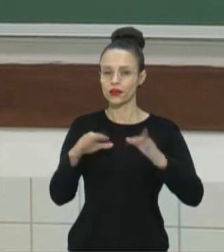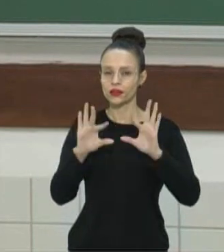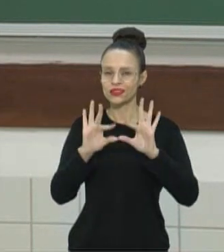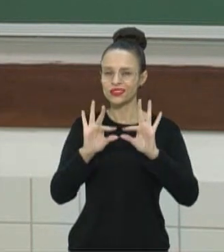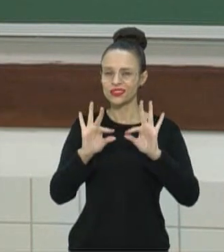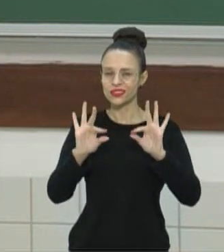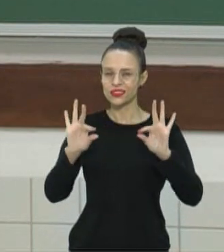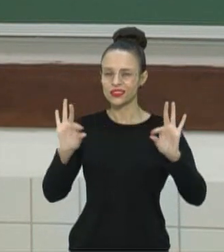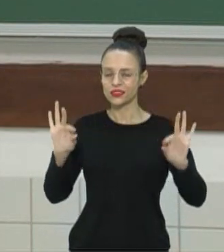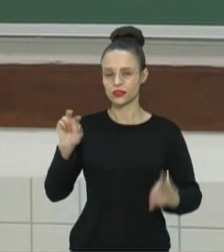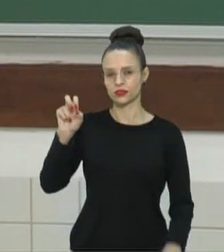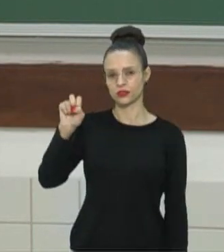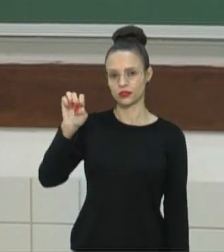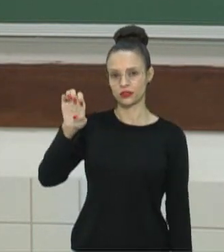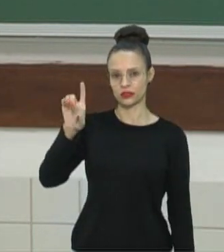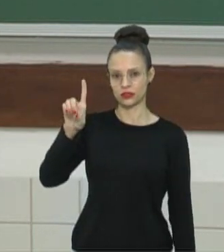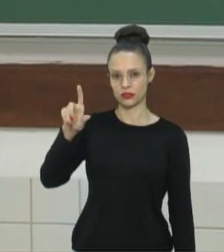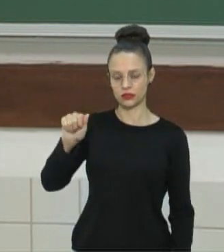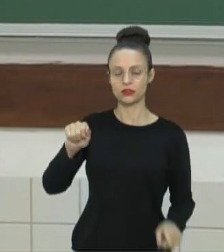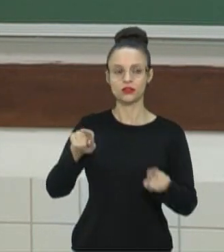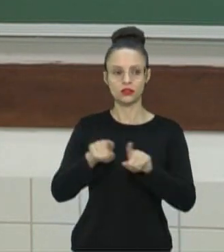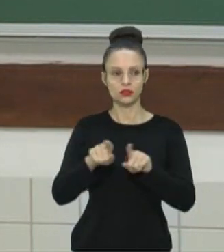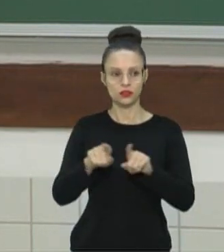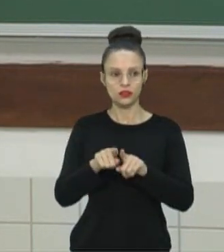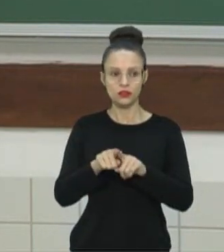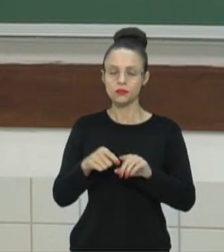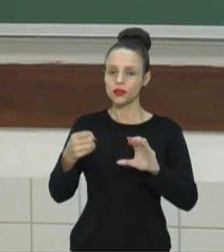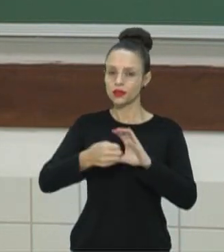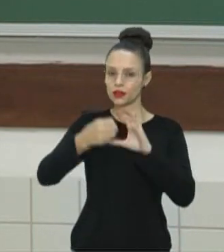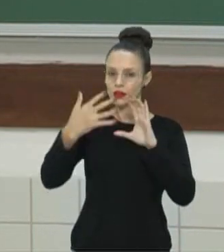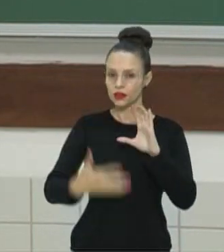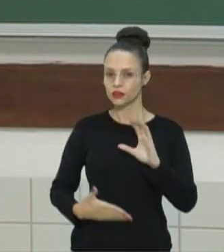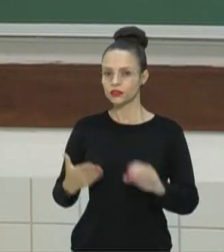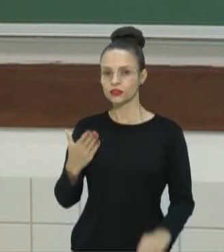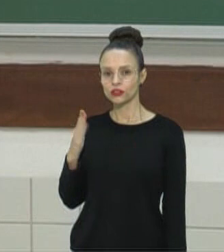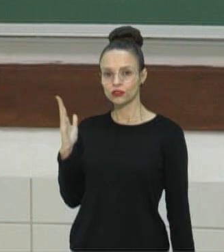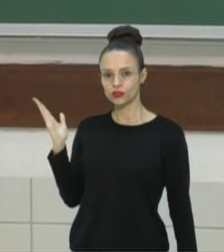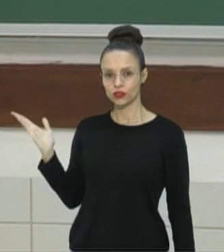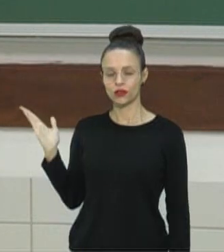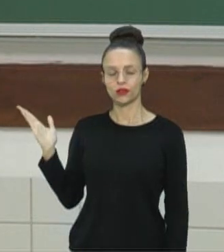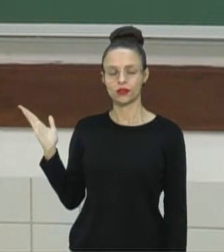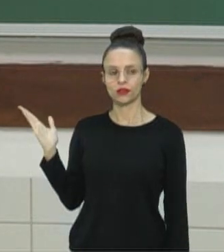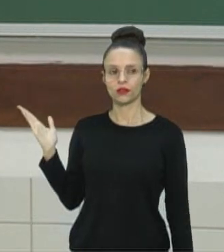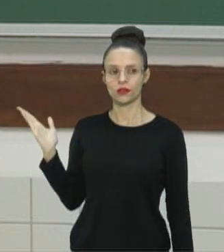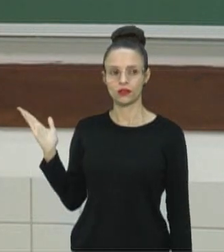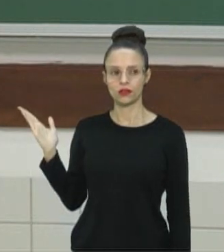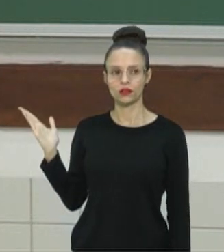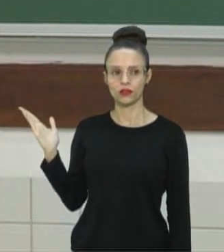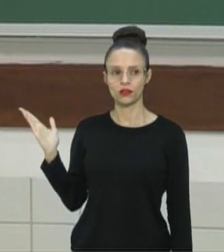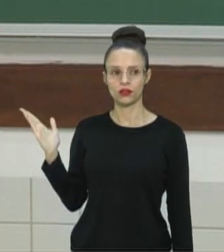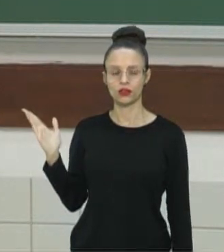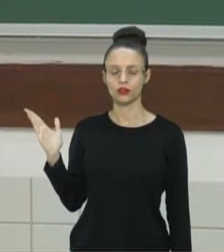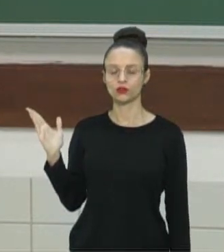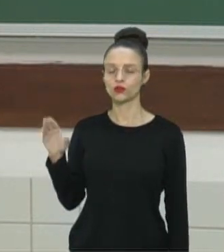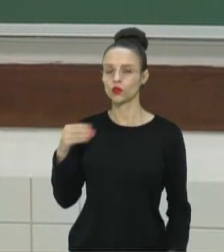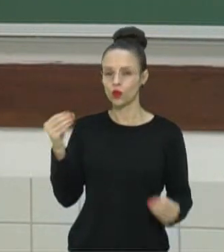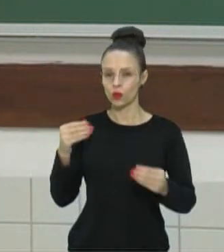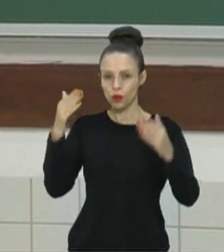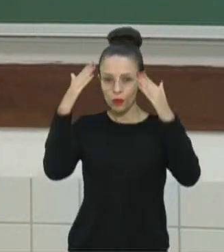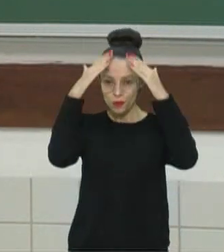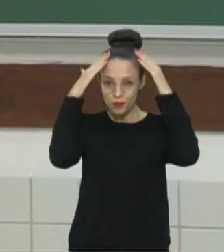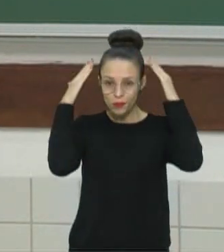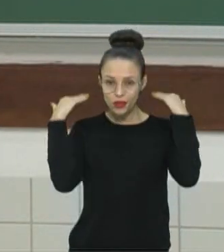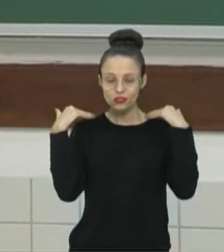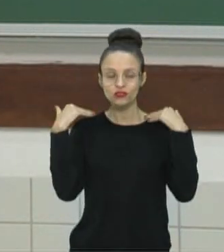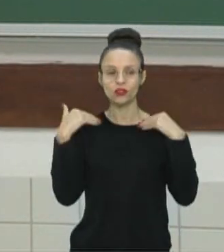e os seus trabalhos de características, as características dos seus penteados,